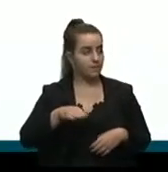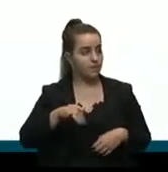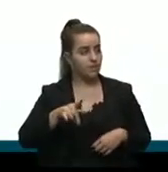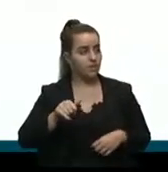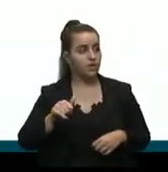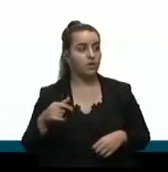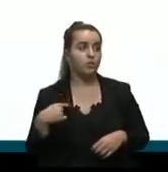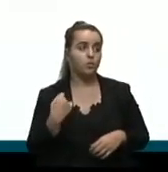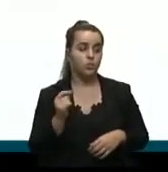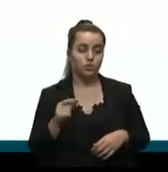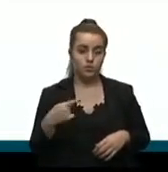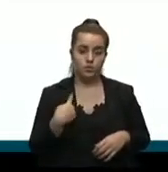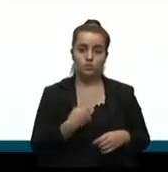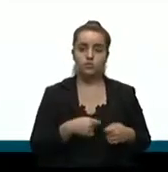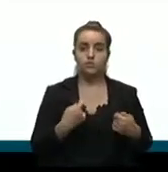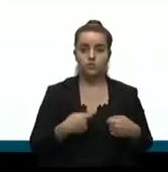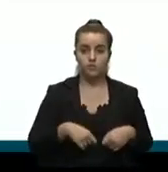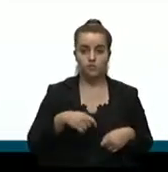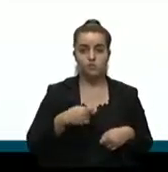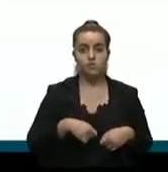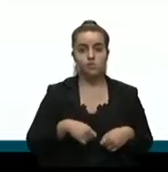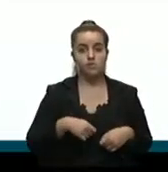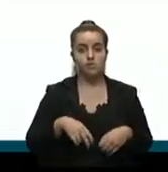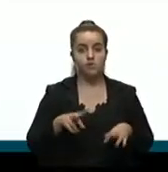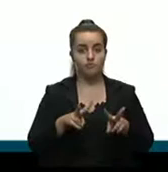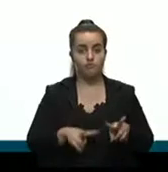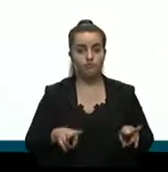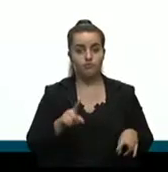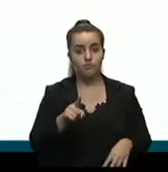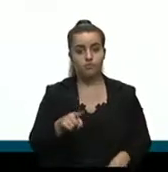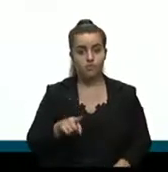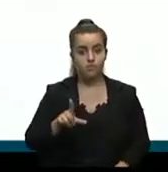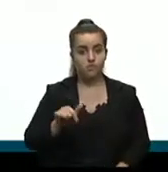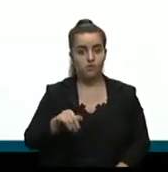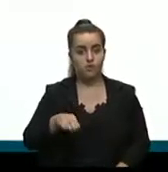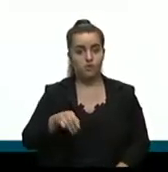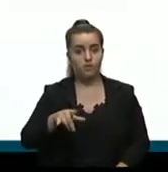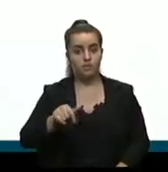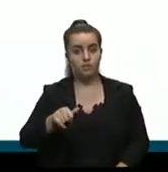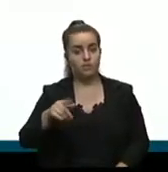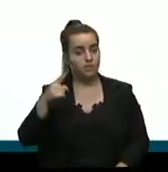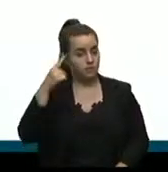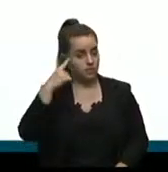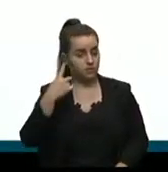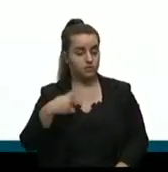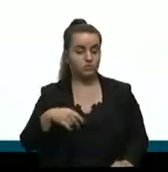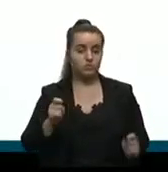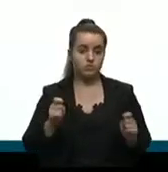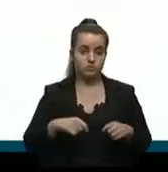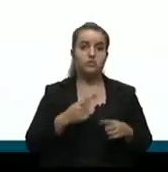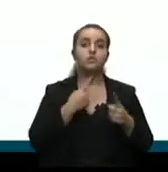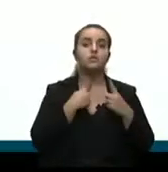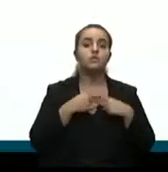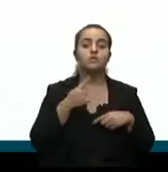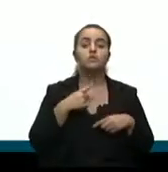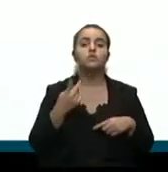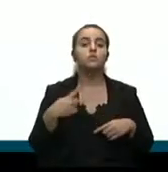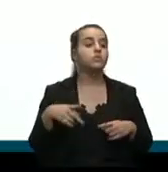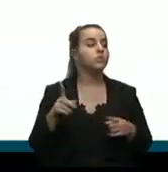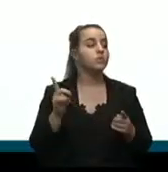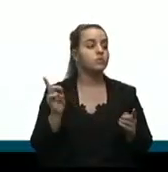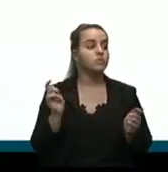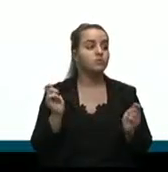que determinar. Nós vamos determinar o z lambda considerando a probabilidade desejada. Então, a